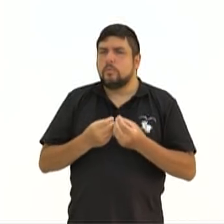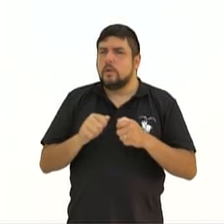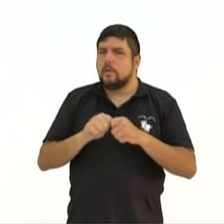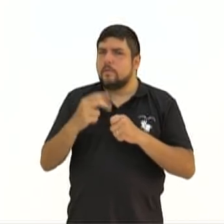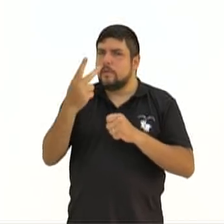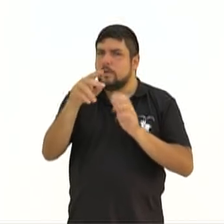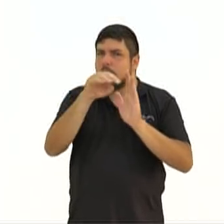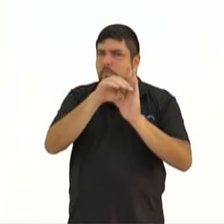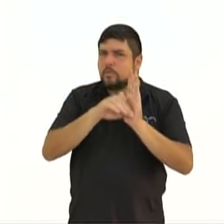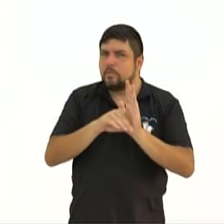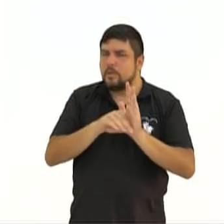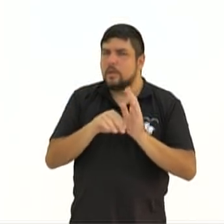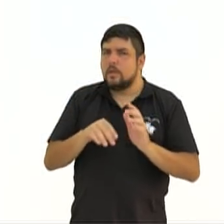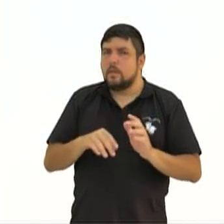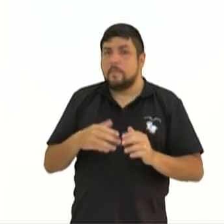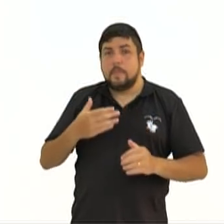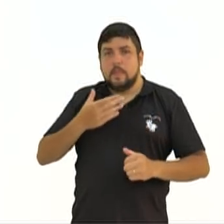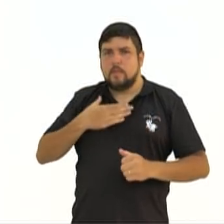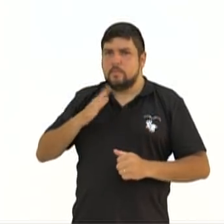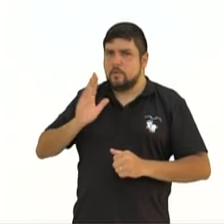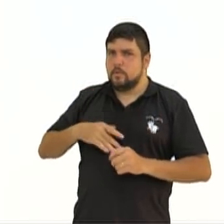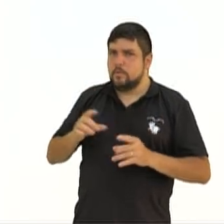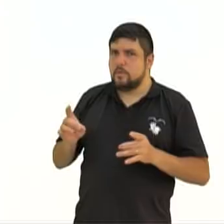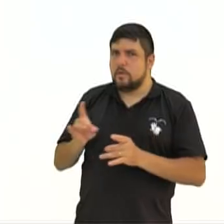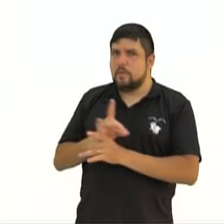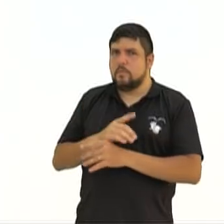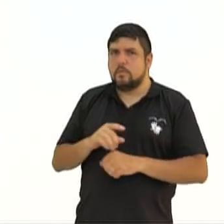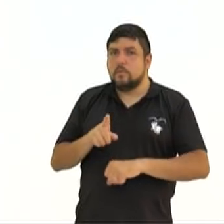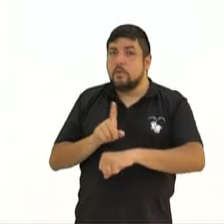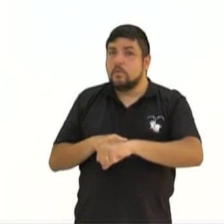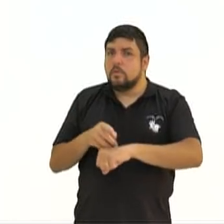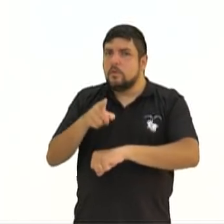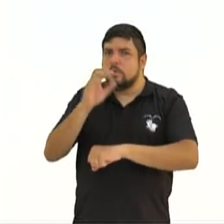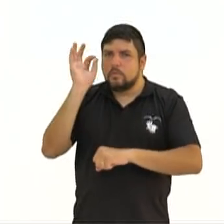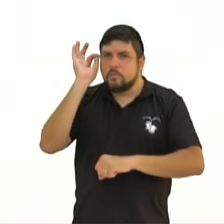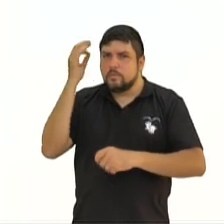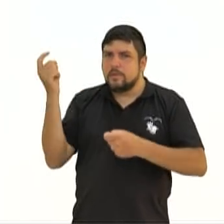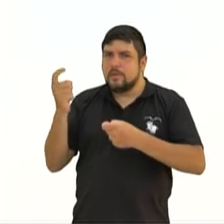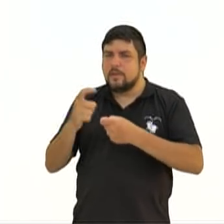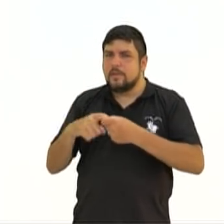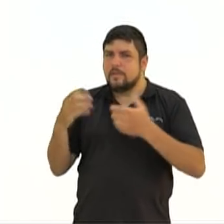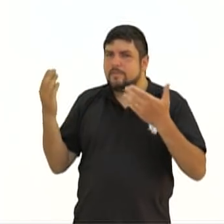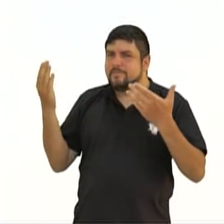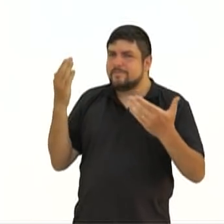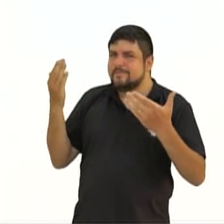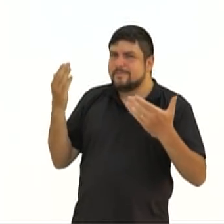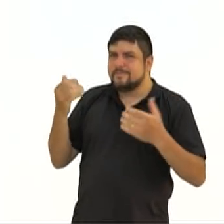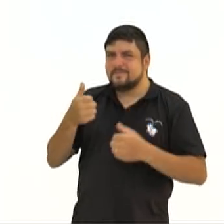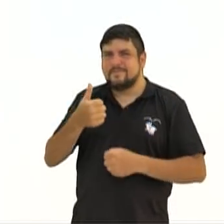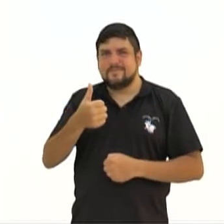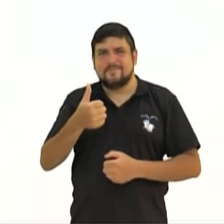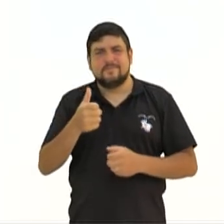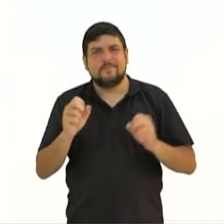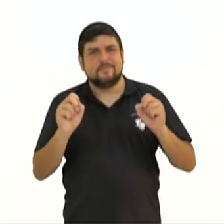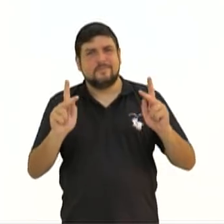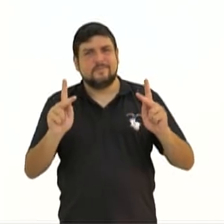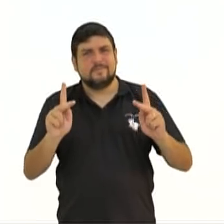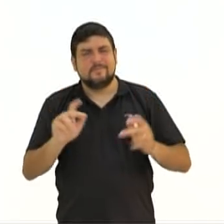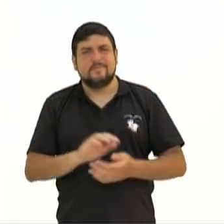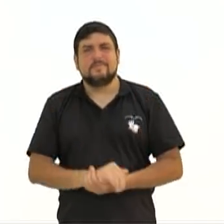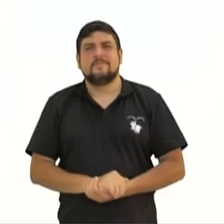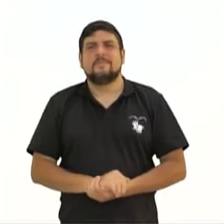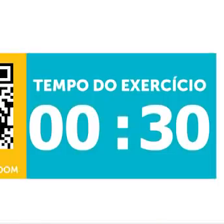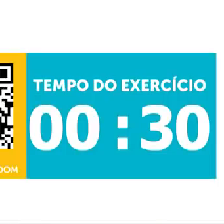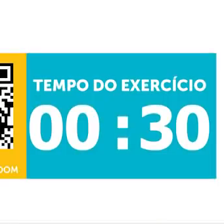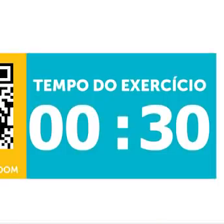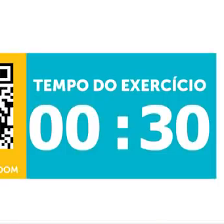aí, eu já estou com a minha aqui, a gente vai dar um tempo, logo a gente volta para comparar nossas listas, ok? Daqui a pouquinho.